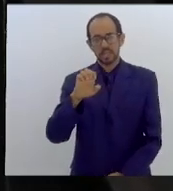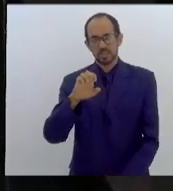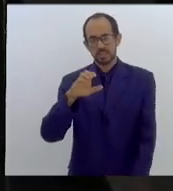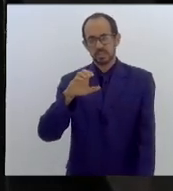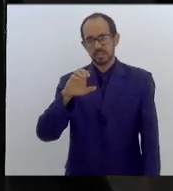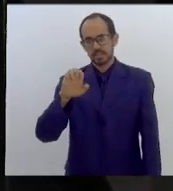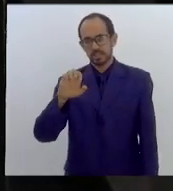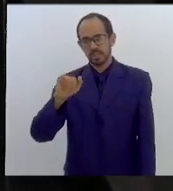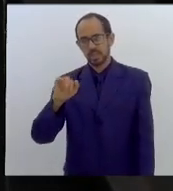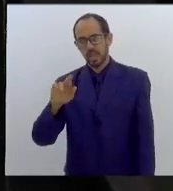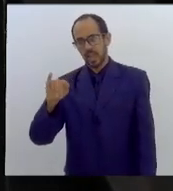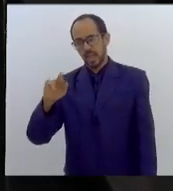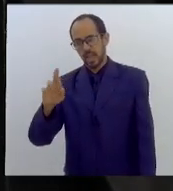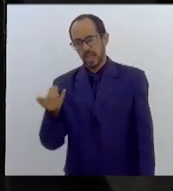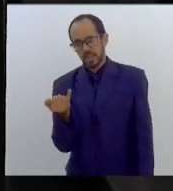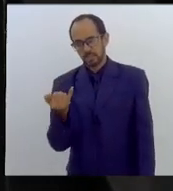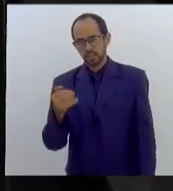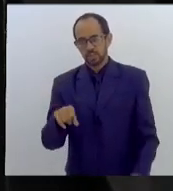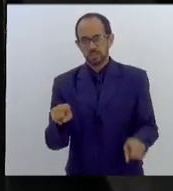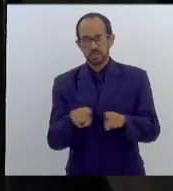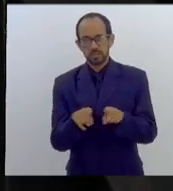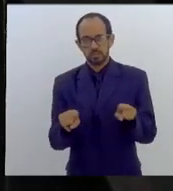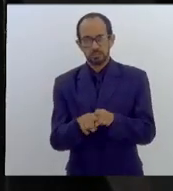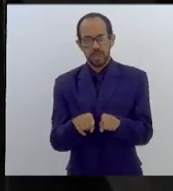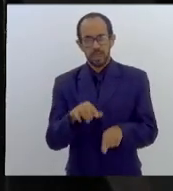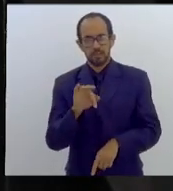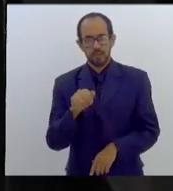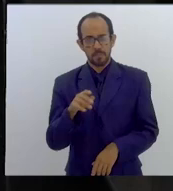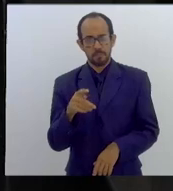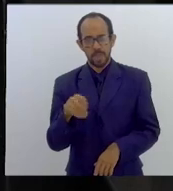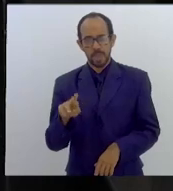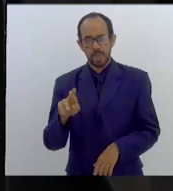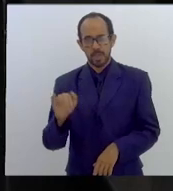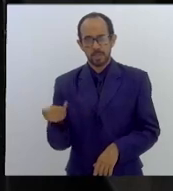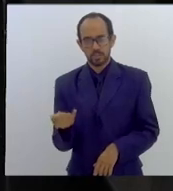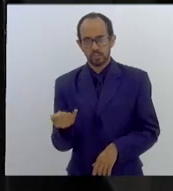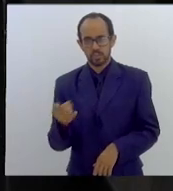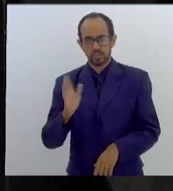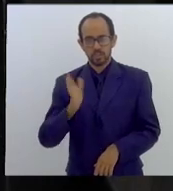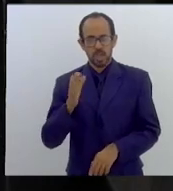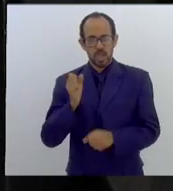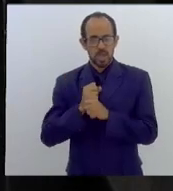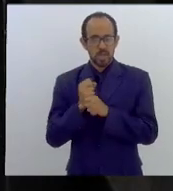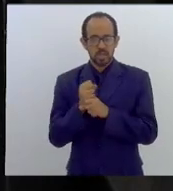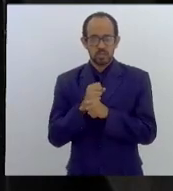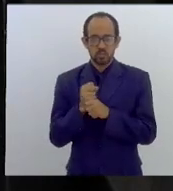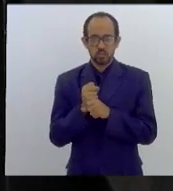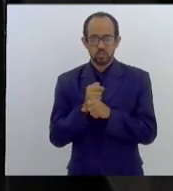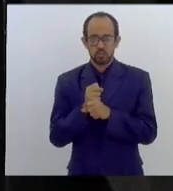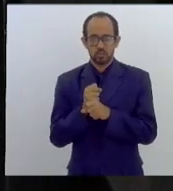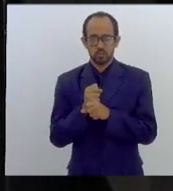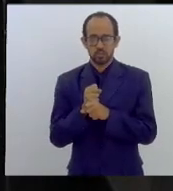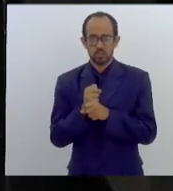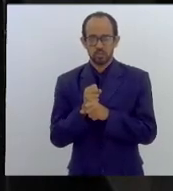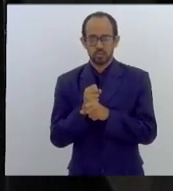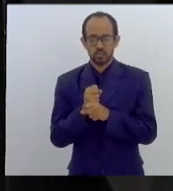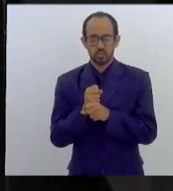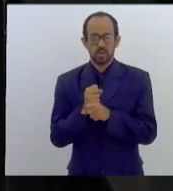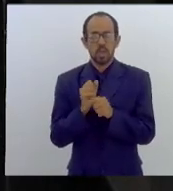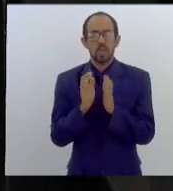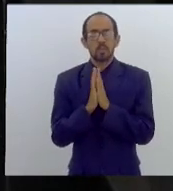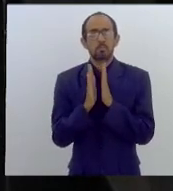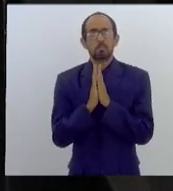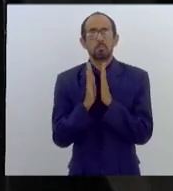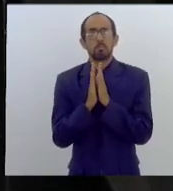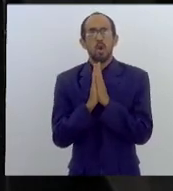própria Agência de Fomento à Pesquisa, a nossa valorosa FAPERJ, que há anos, praticamente imploram